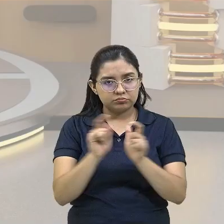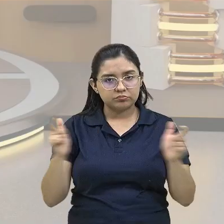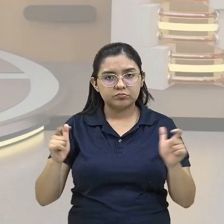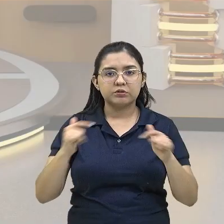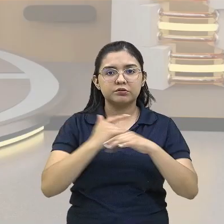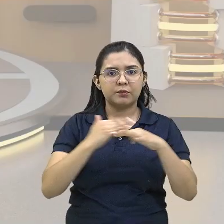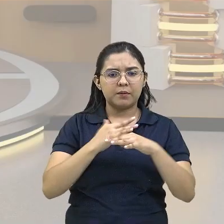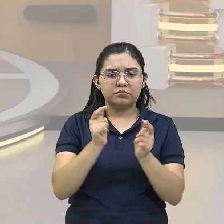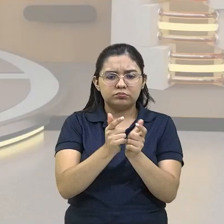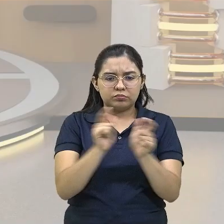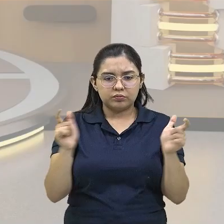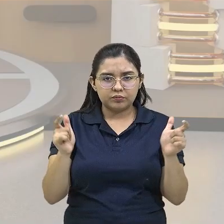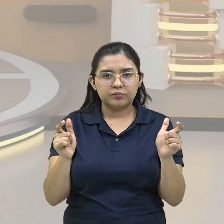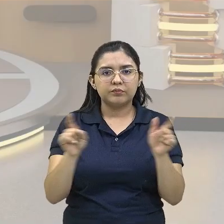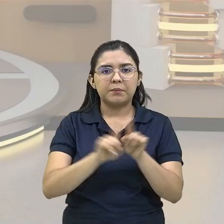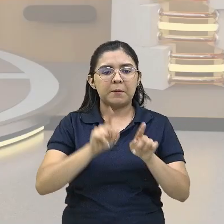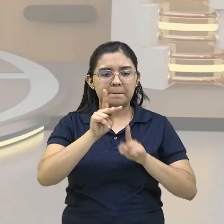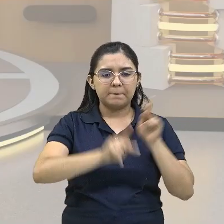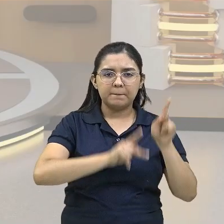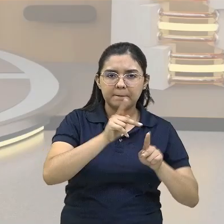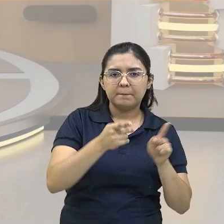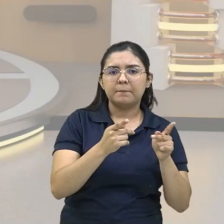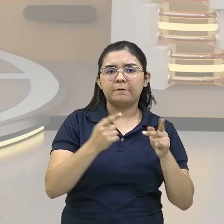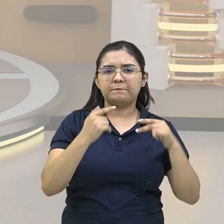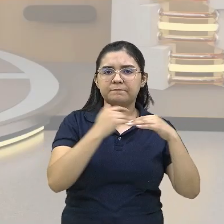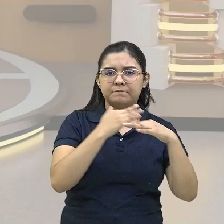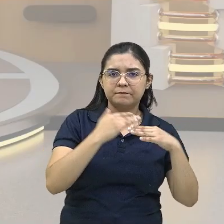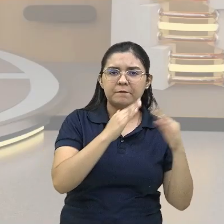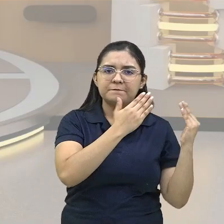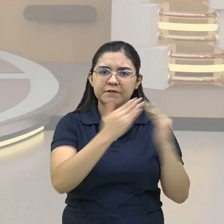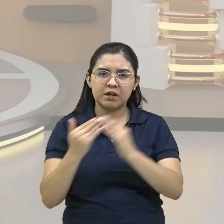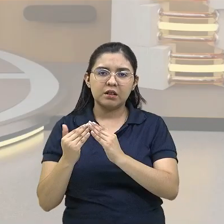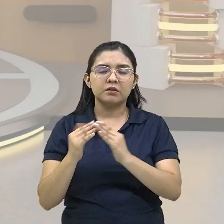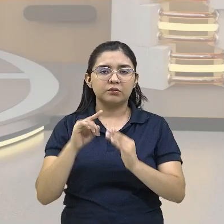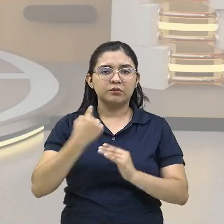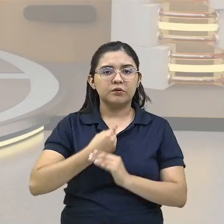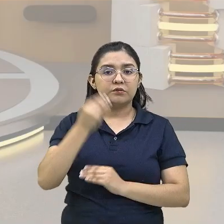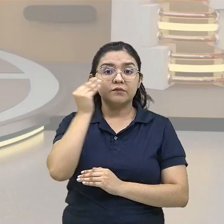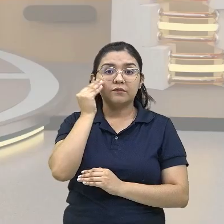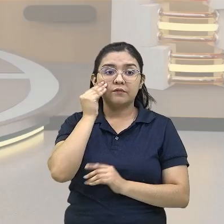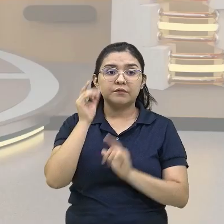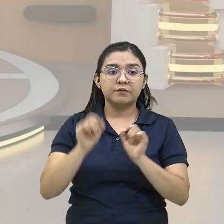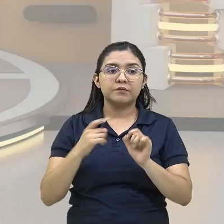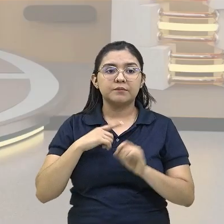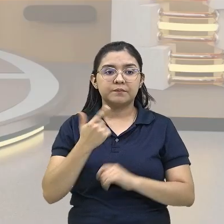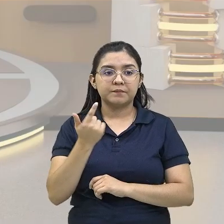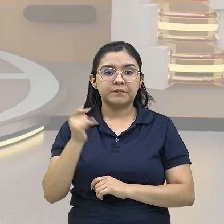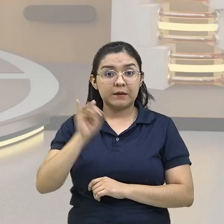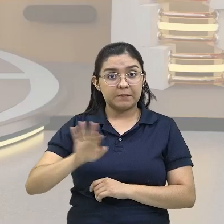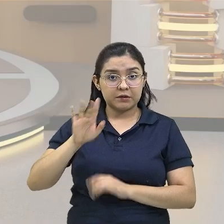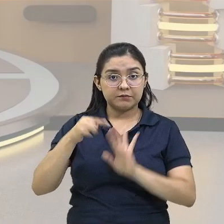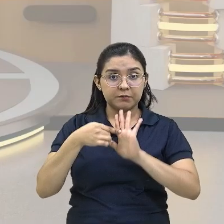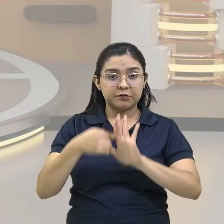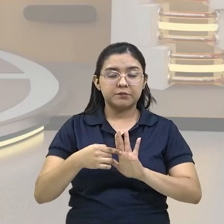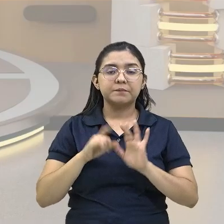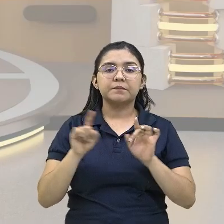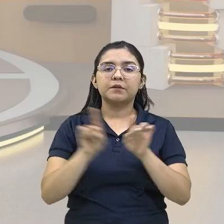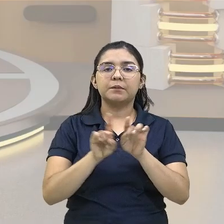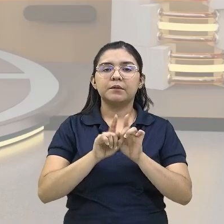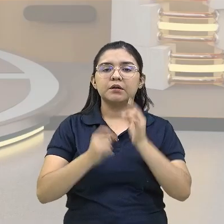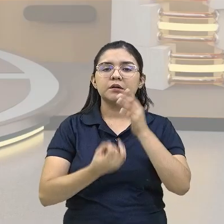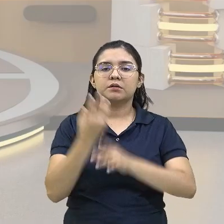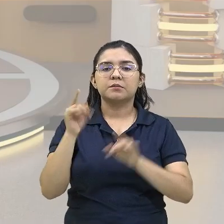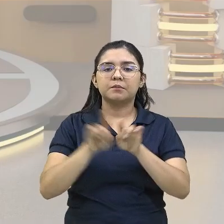né? A gente já tem ali o surgimento de povoados, de vilas, como a gente vai observar agora na próxima imagem. Aí nós temos a formação